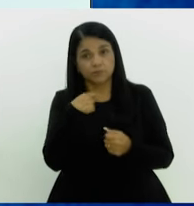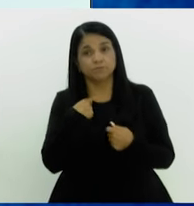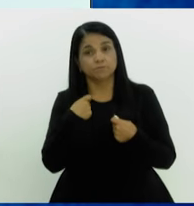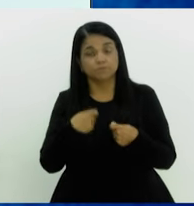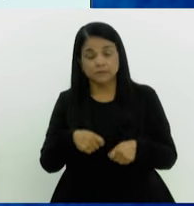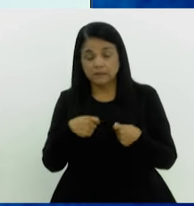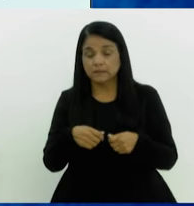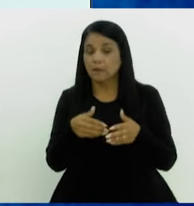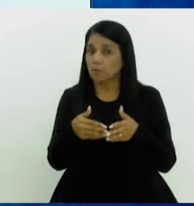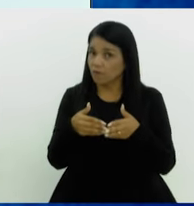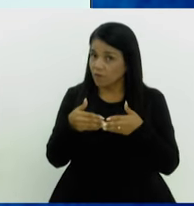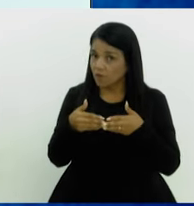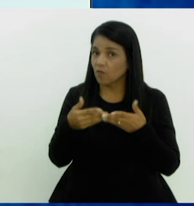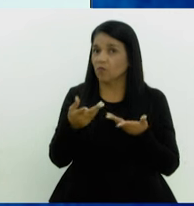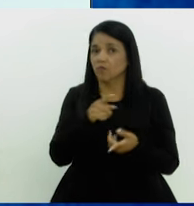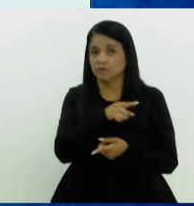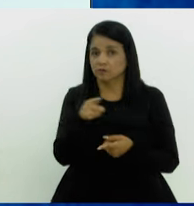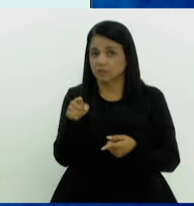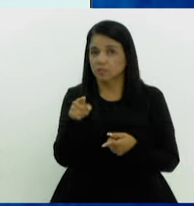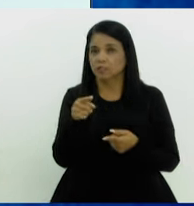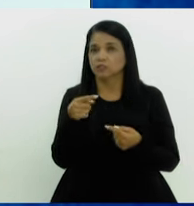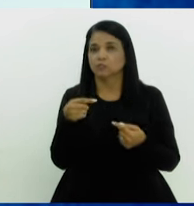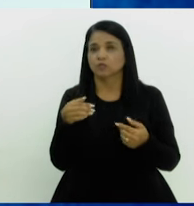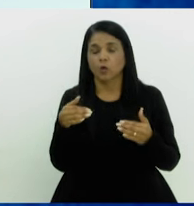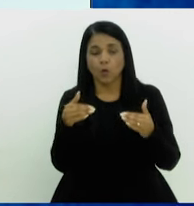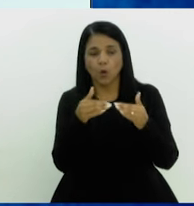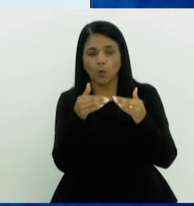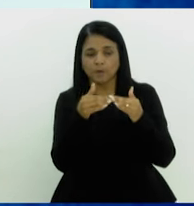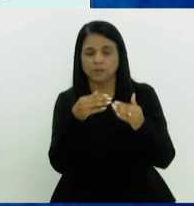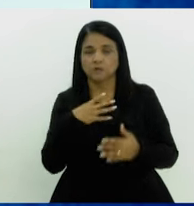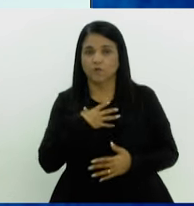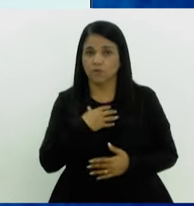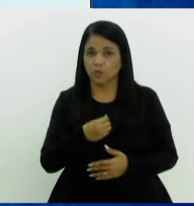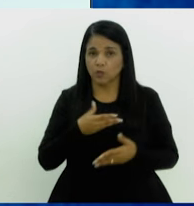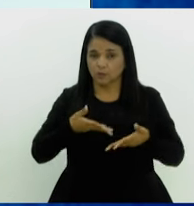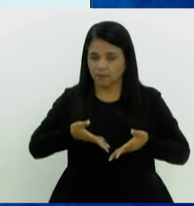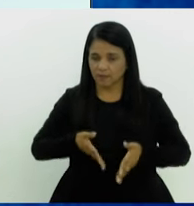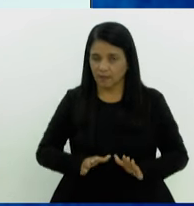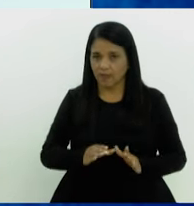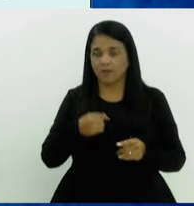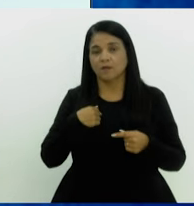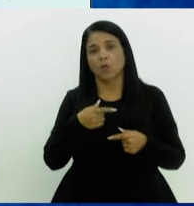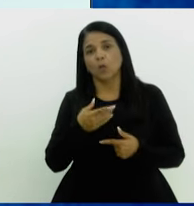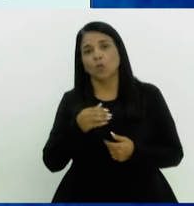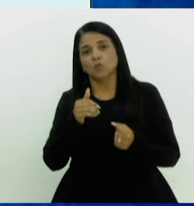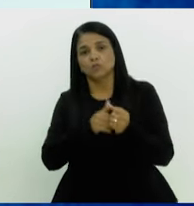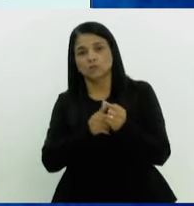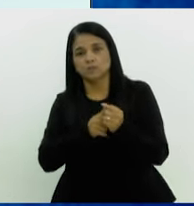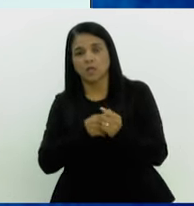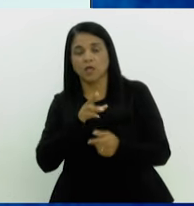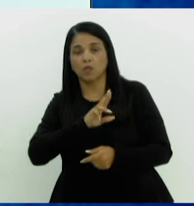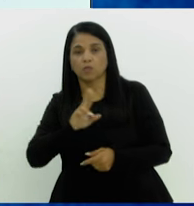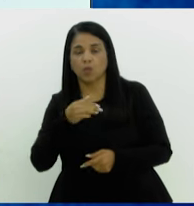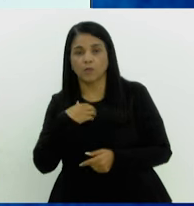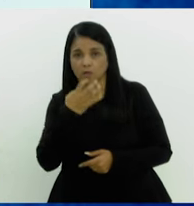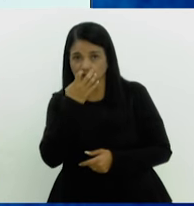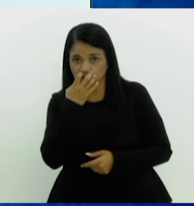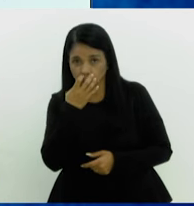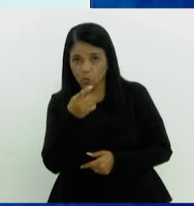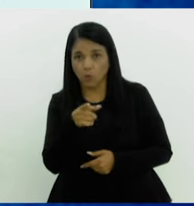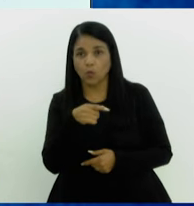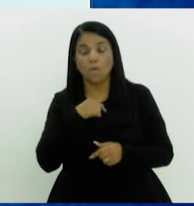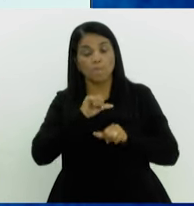casa se alguém aqui tem a combinação do aniversário dos filhos como senha o nome do cachorro mudem por favor e